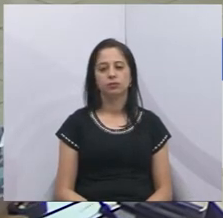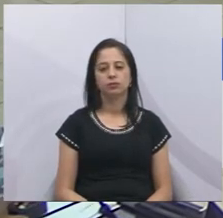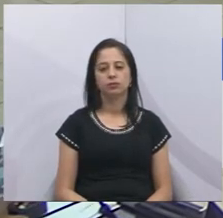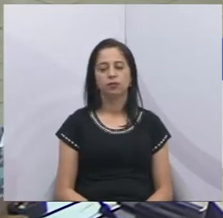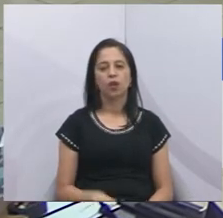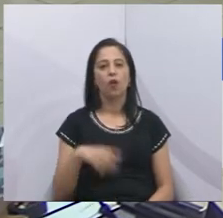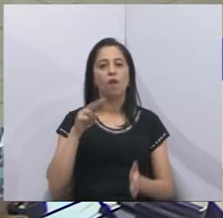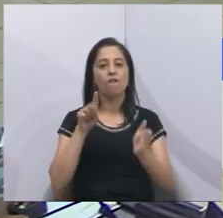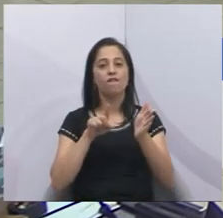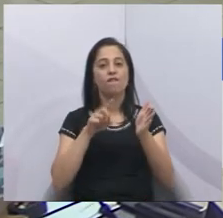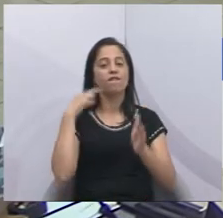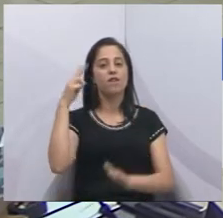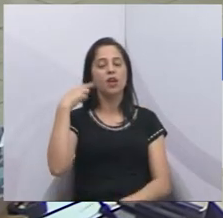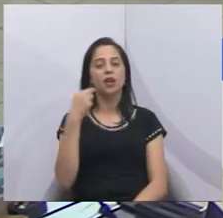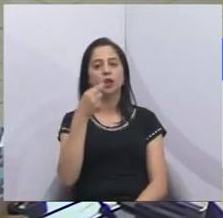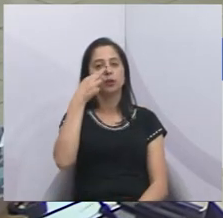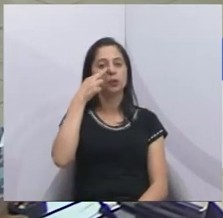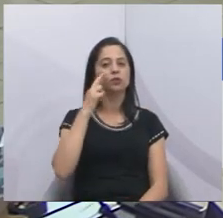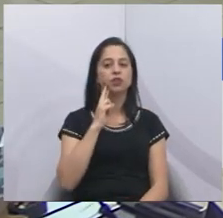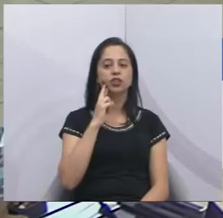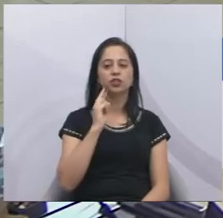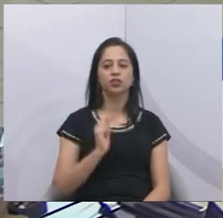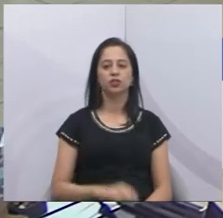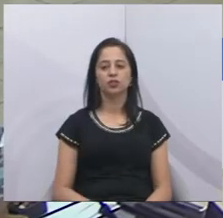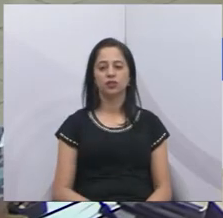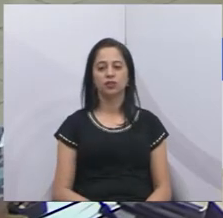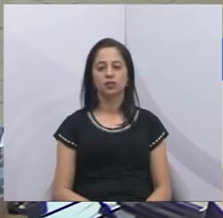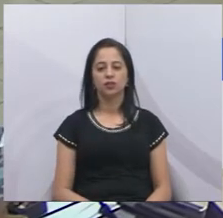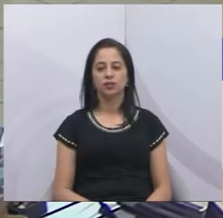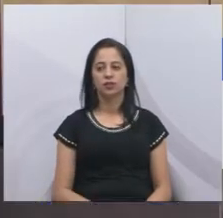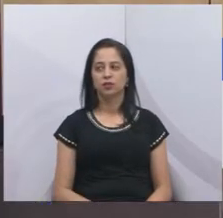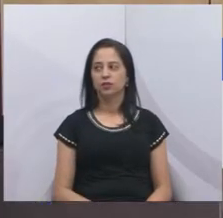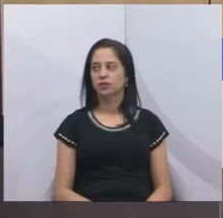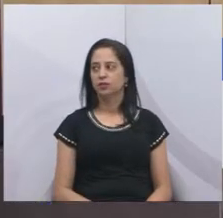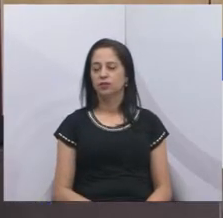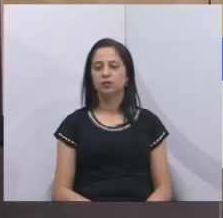Como vota o vereador Rogério Timóteo?